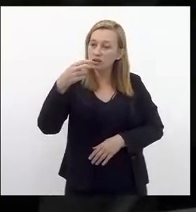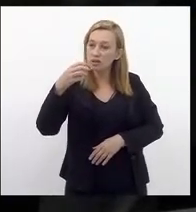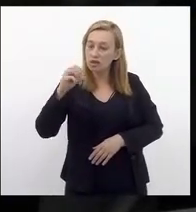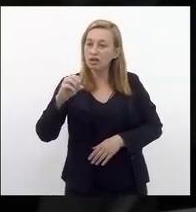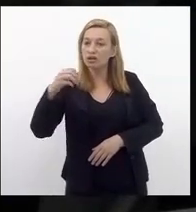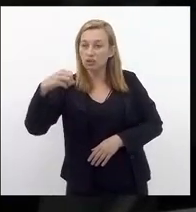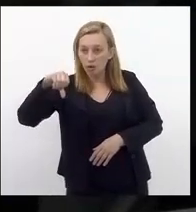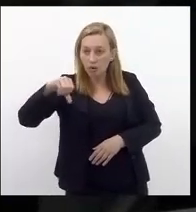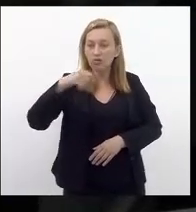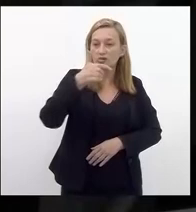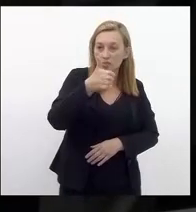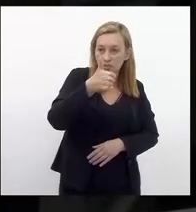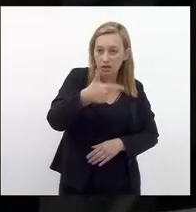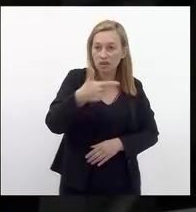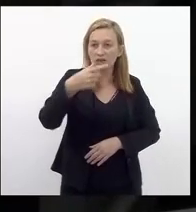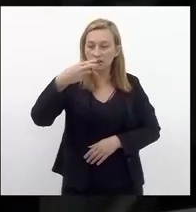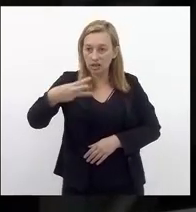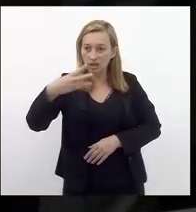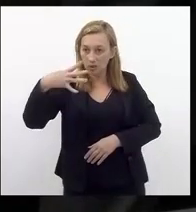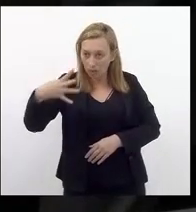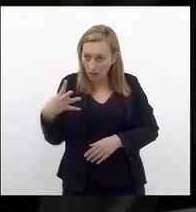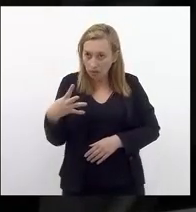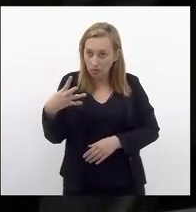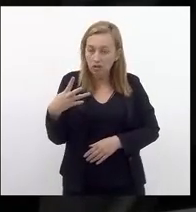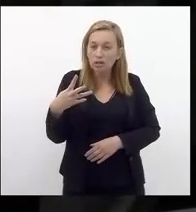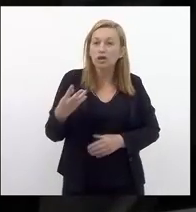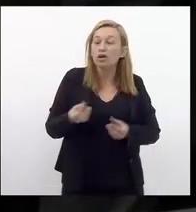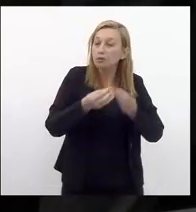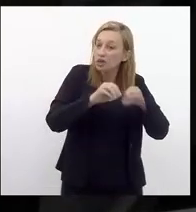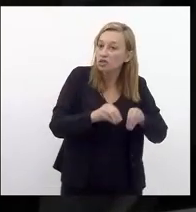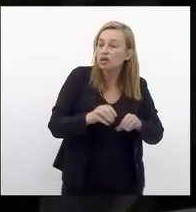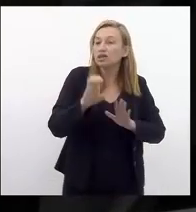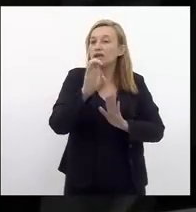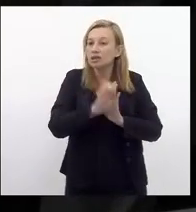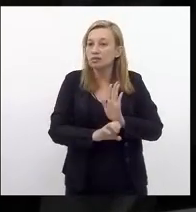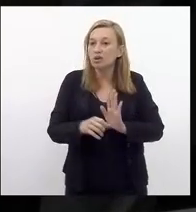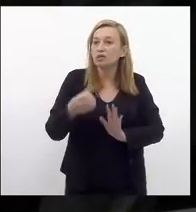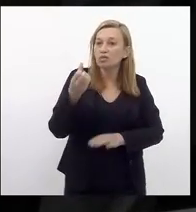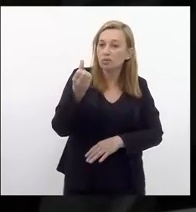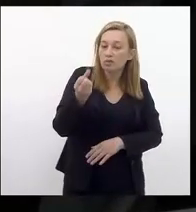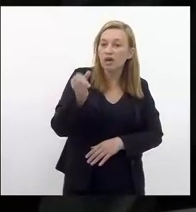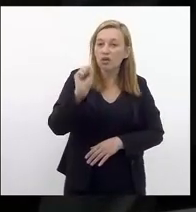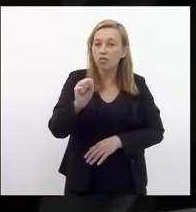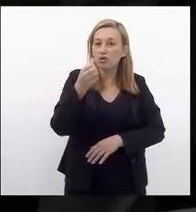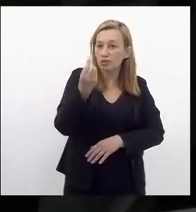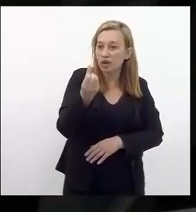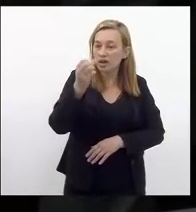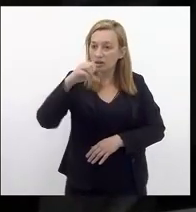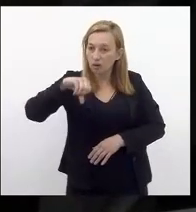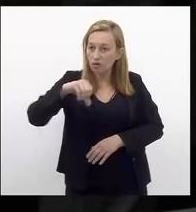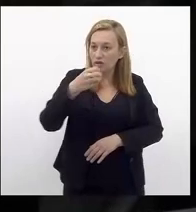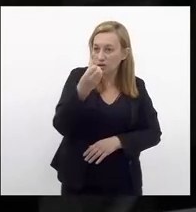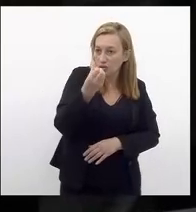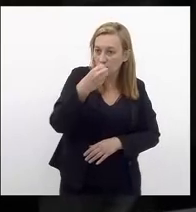209 e 234 são prejudicadas as emendas 6869